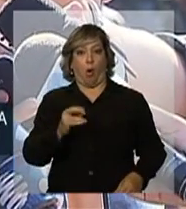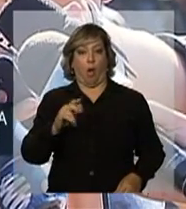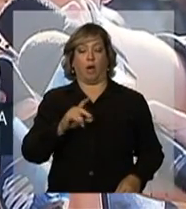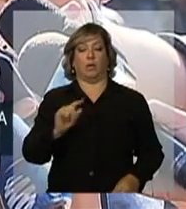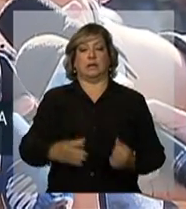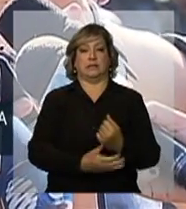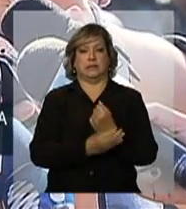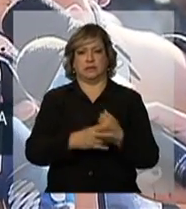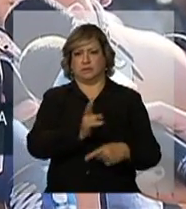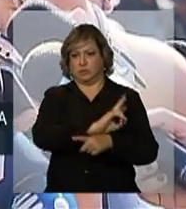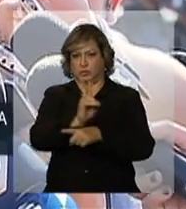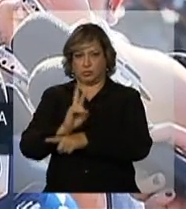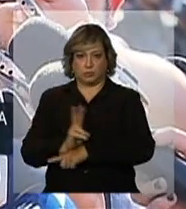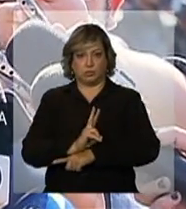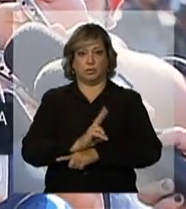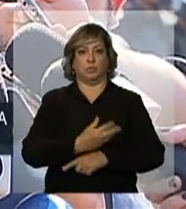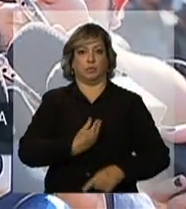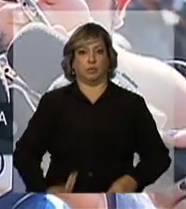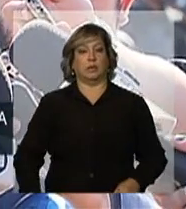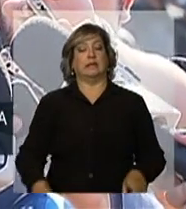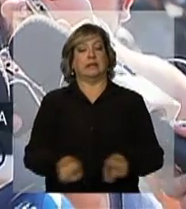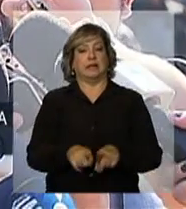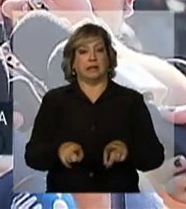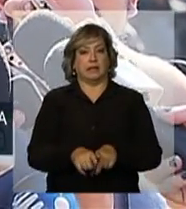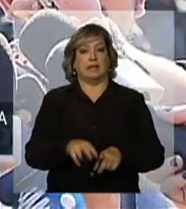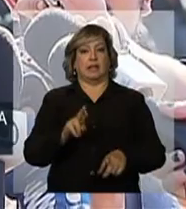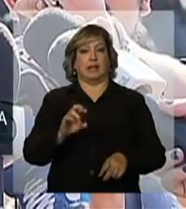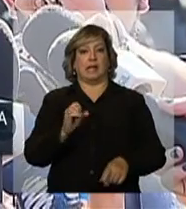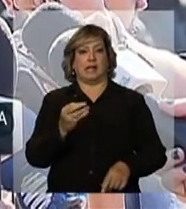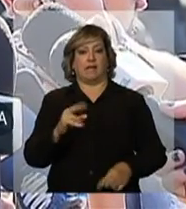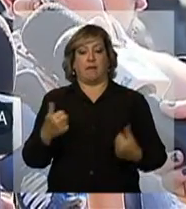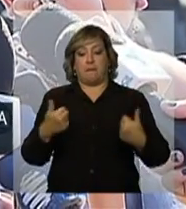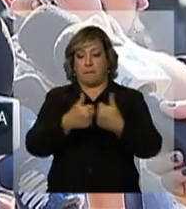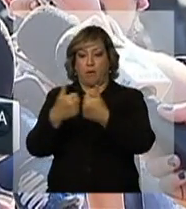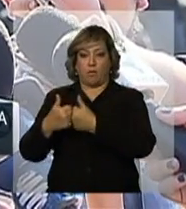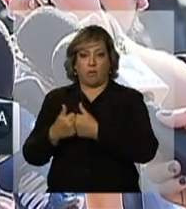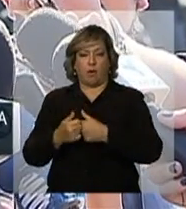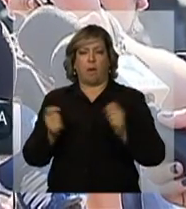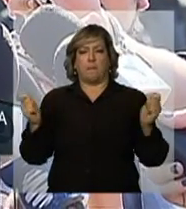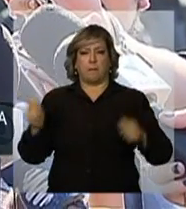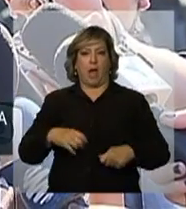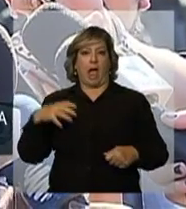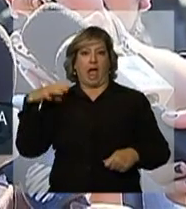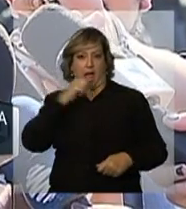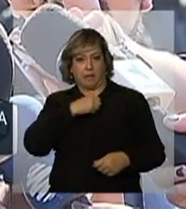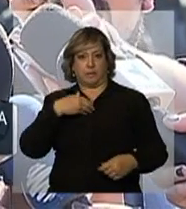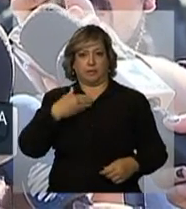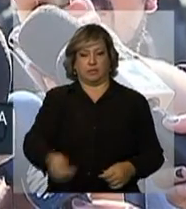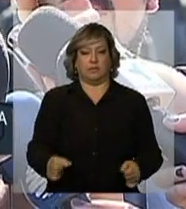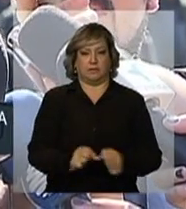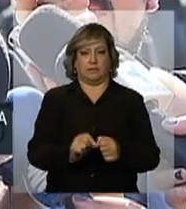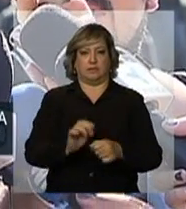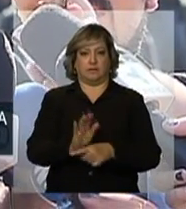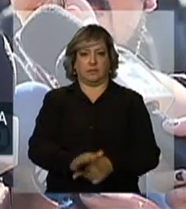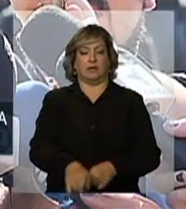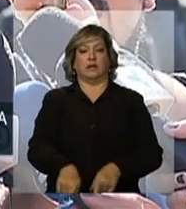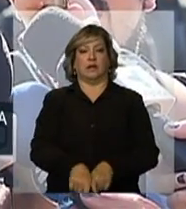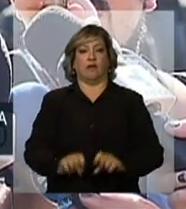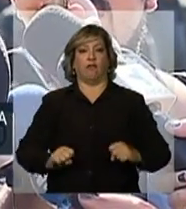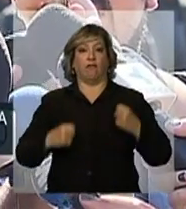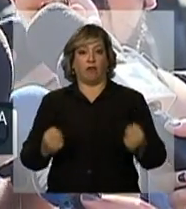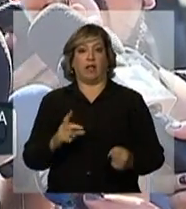pública. E em reserva, também próximos, em condições de rapidamente serem empregados, aí sim, as forças de